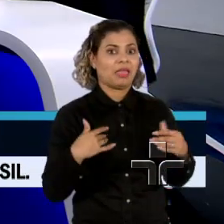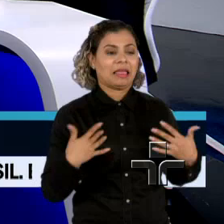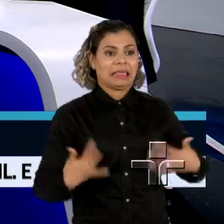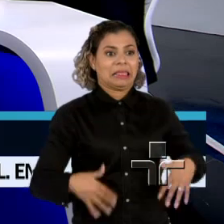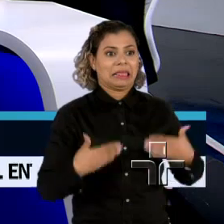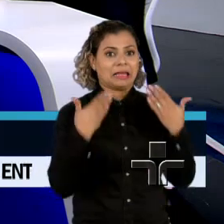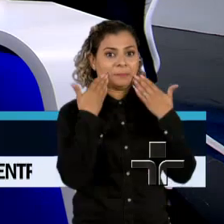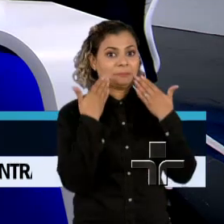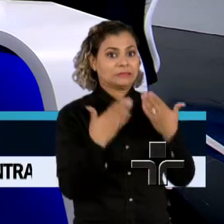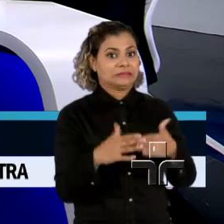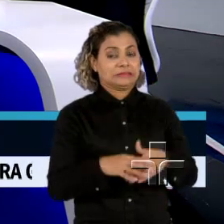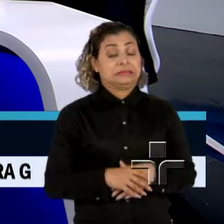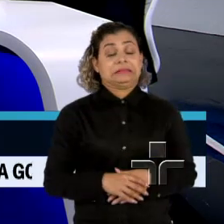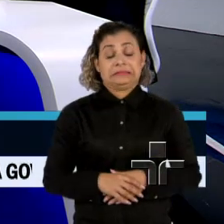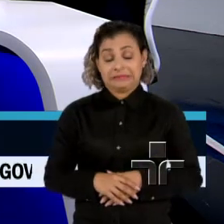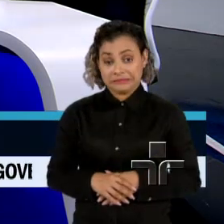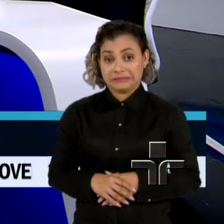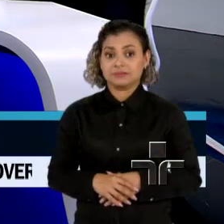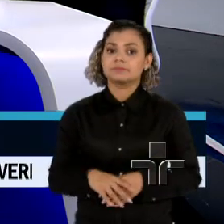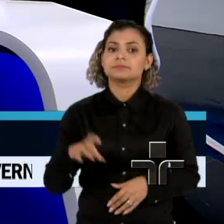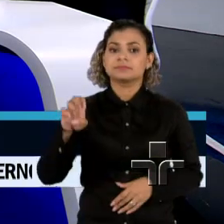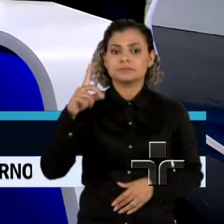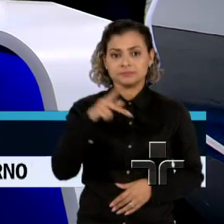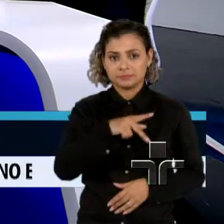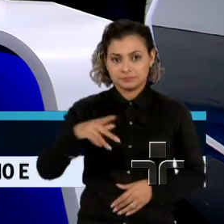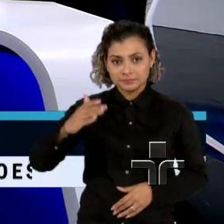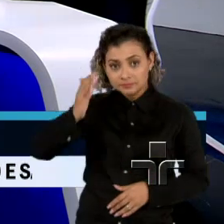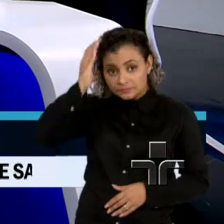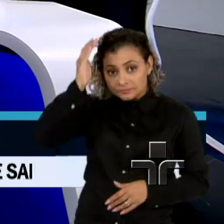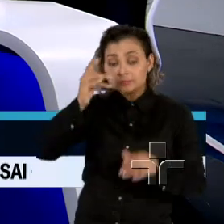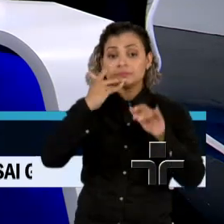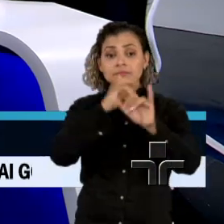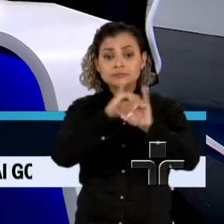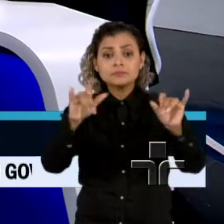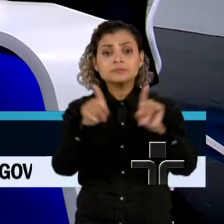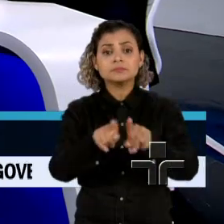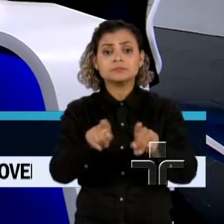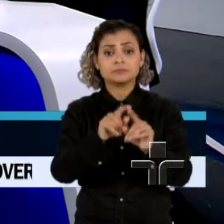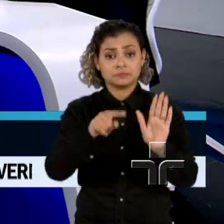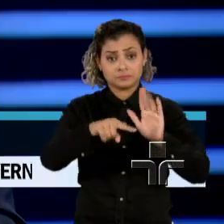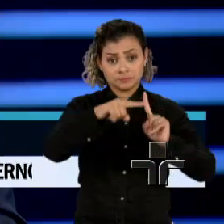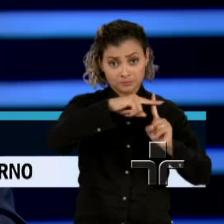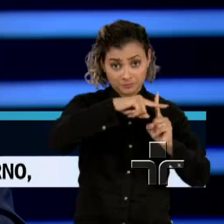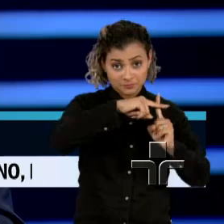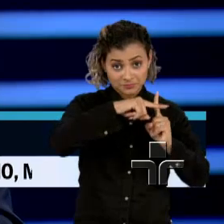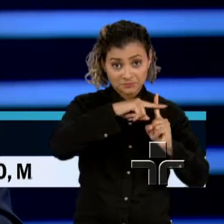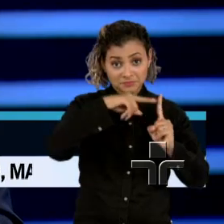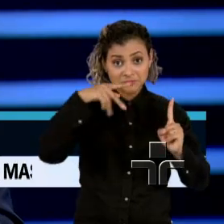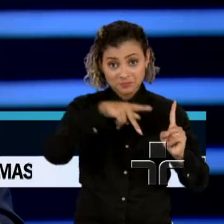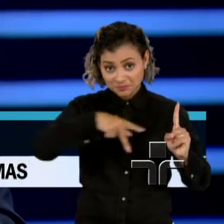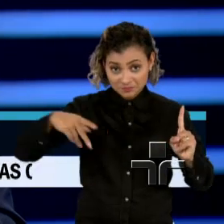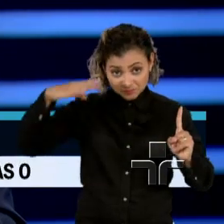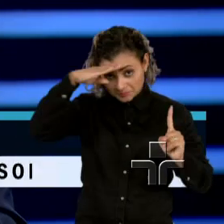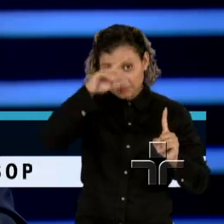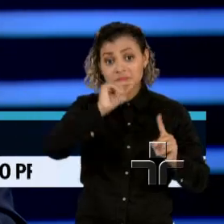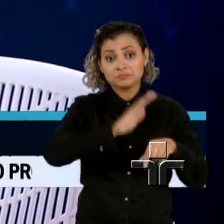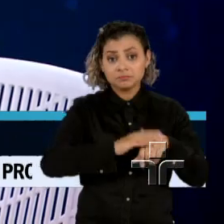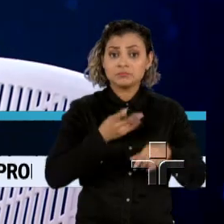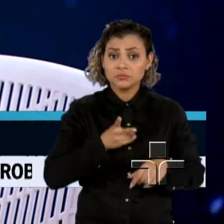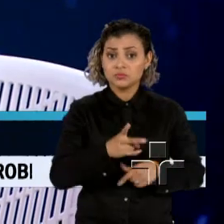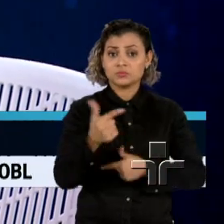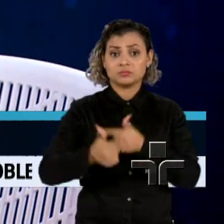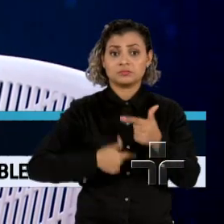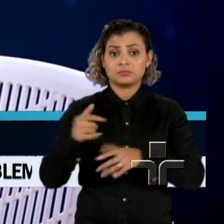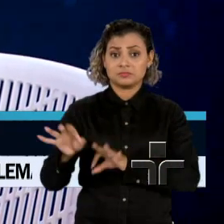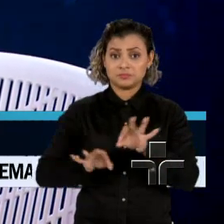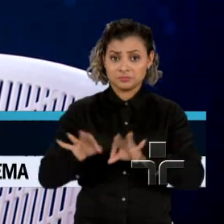Exatamente. Senes, o ex-presidente Michel Temer também disse ontem no Roda Viva que o ponto positivo do governo Bolsonaro é que ele está dando sequência a tudo